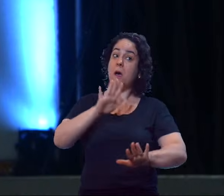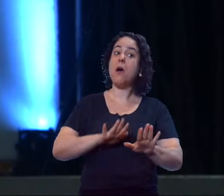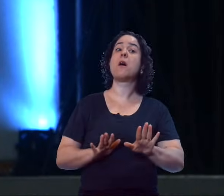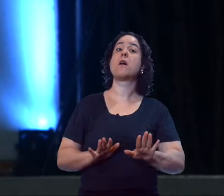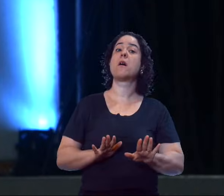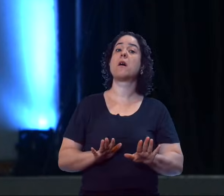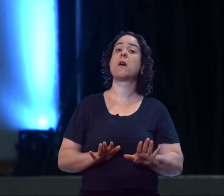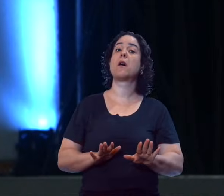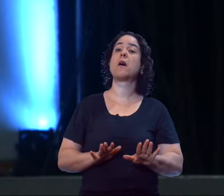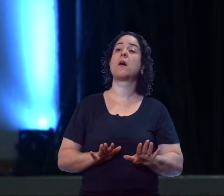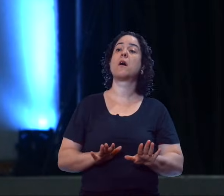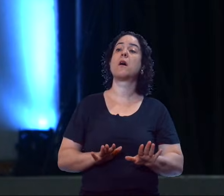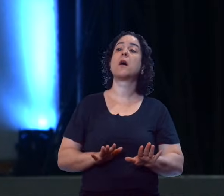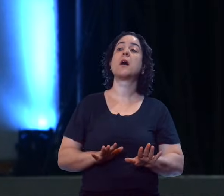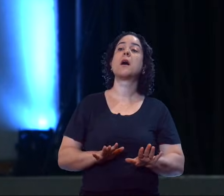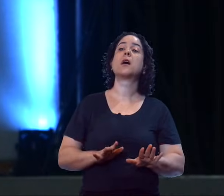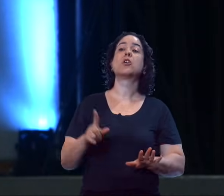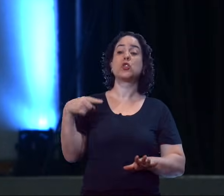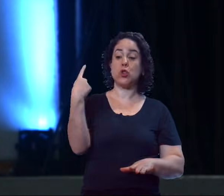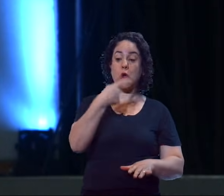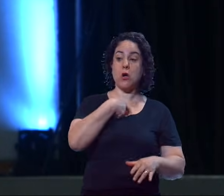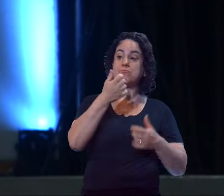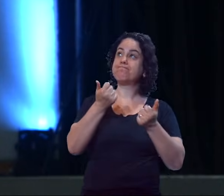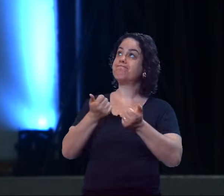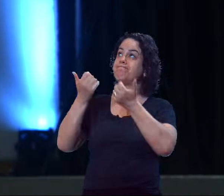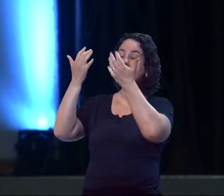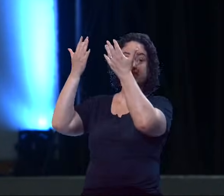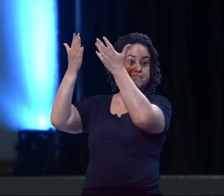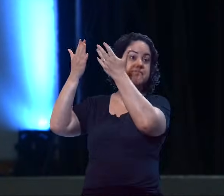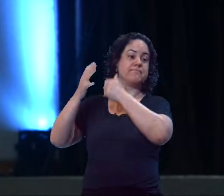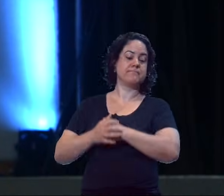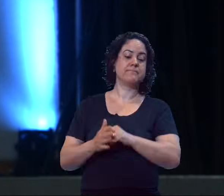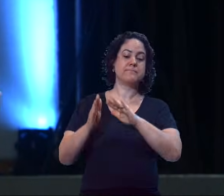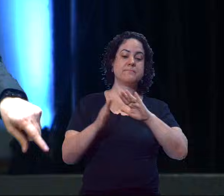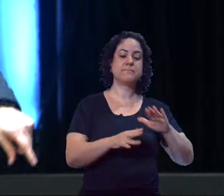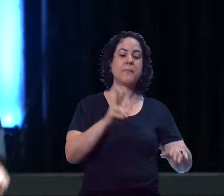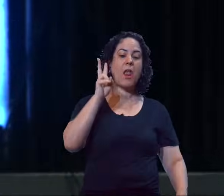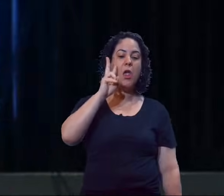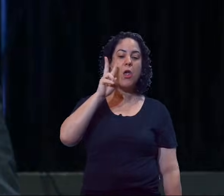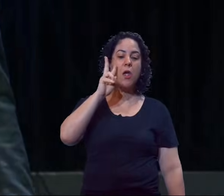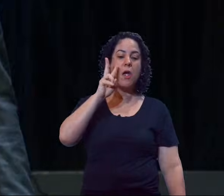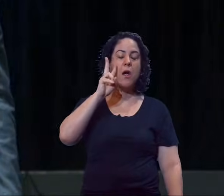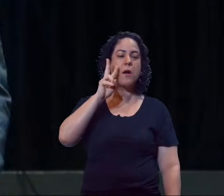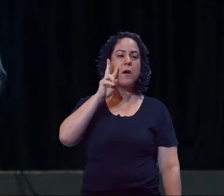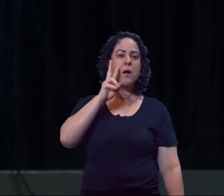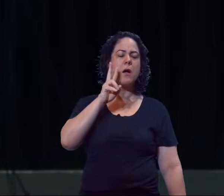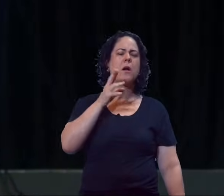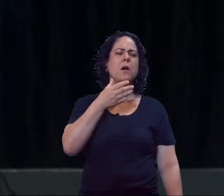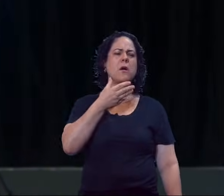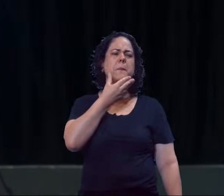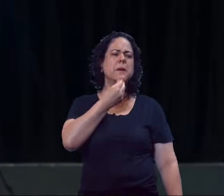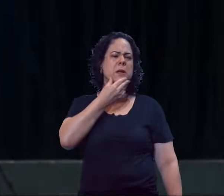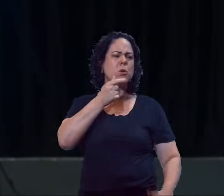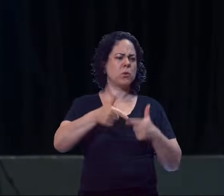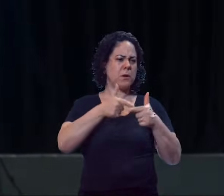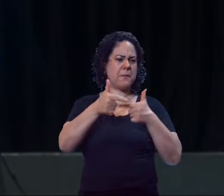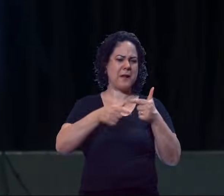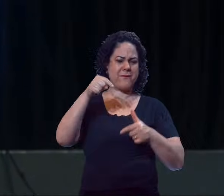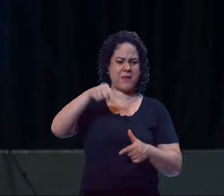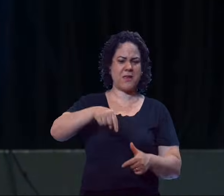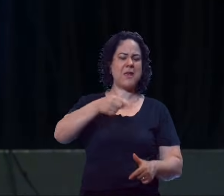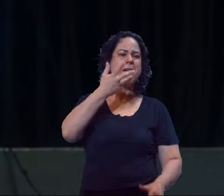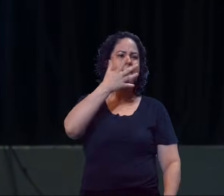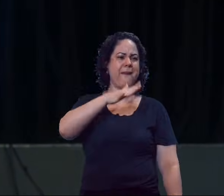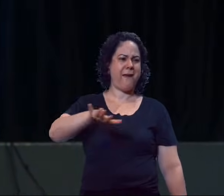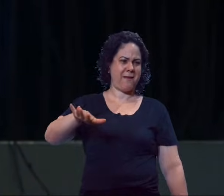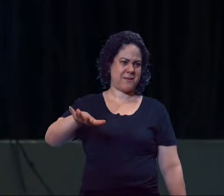faz. Nós consagramos. Eu lembro que o Vitinho, que trabalhava aqui na igreja, no Ministério